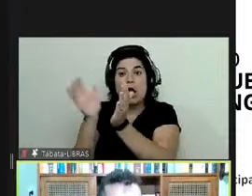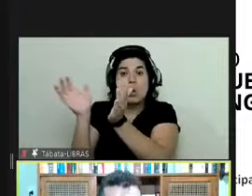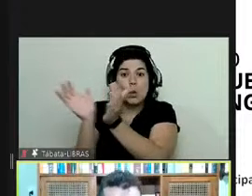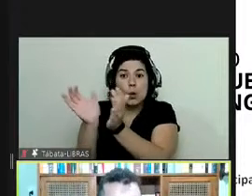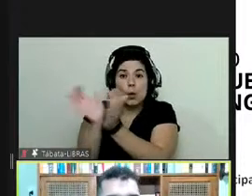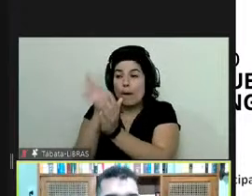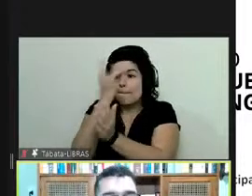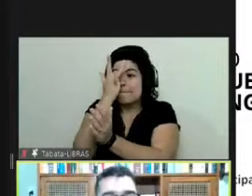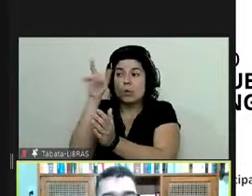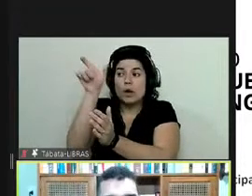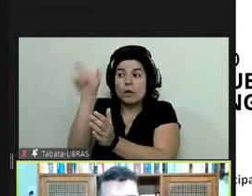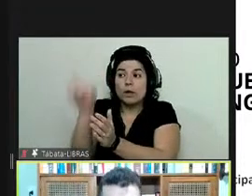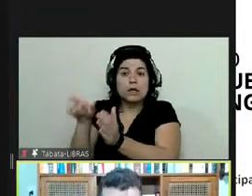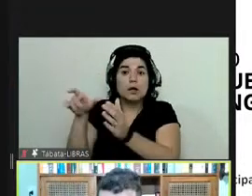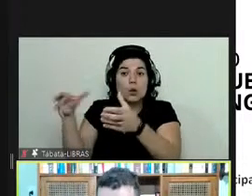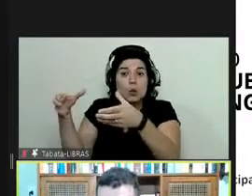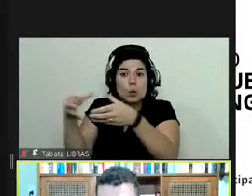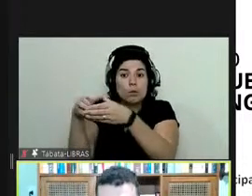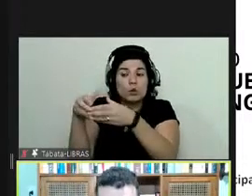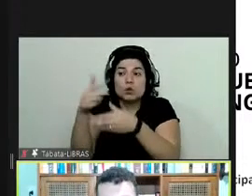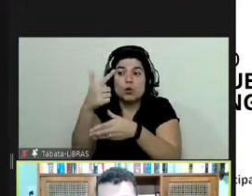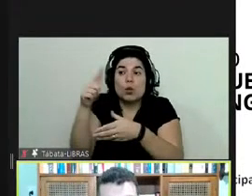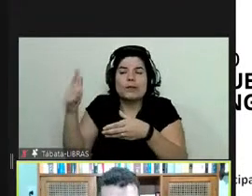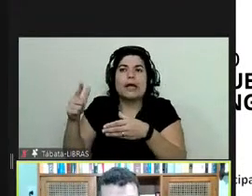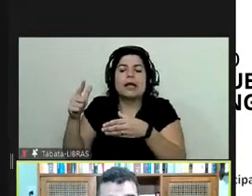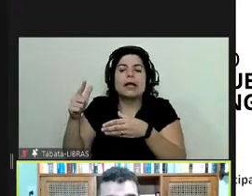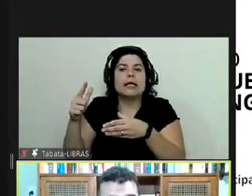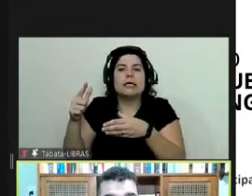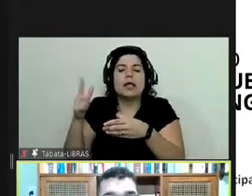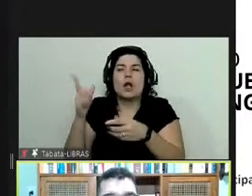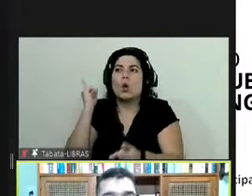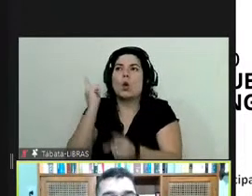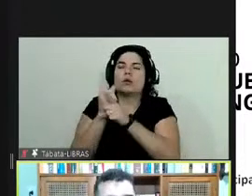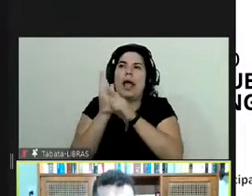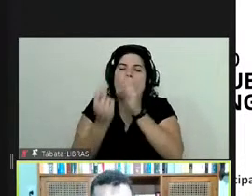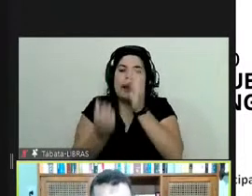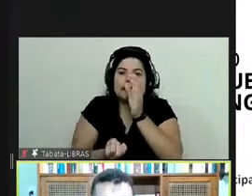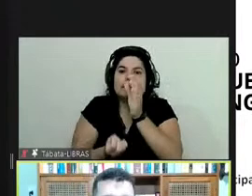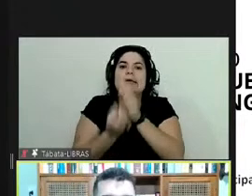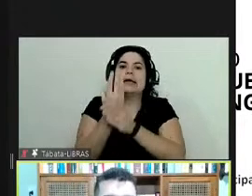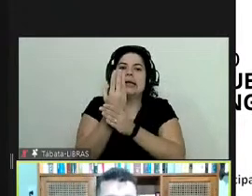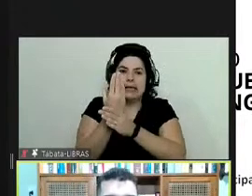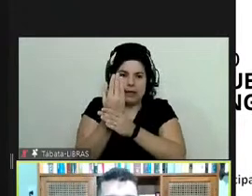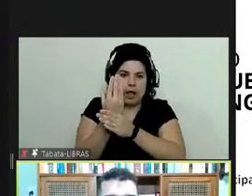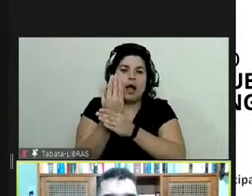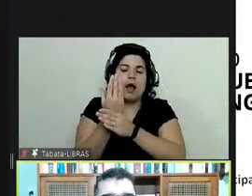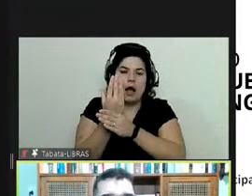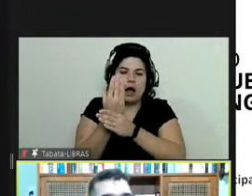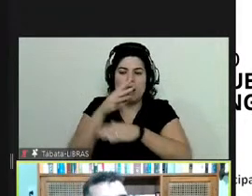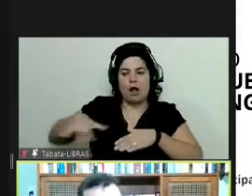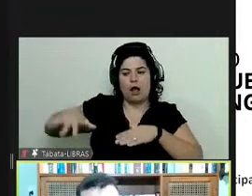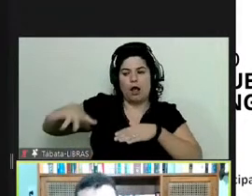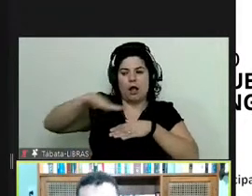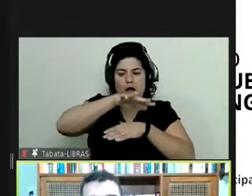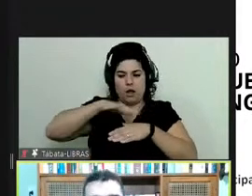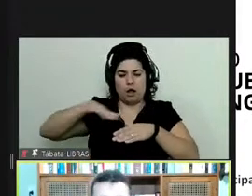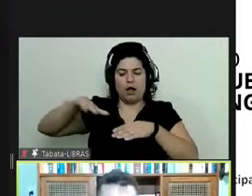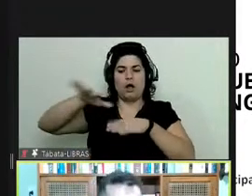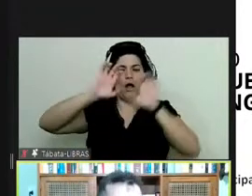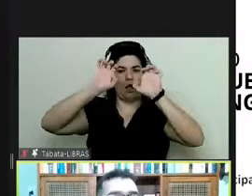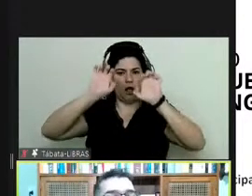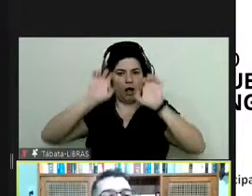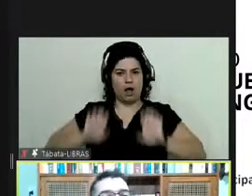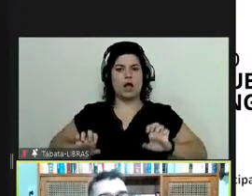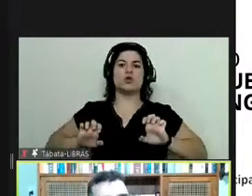povo específico não conseguiu encontrar ainda não conseguiu constituir ainda em um determinado território esse ambiente